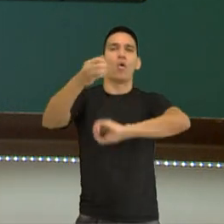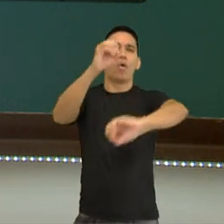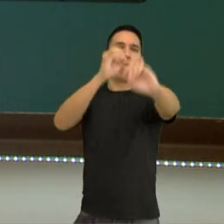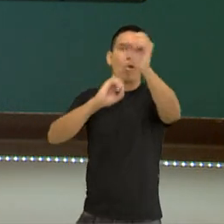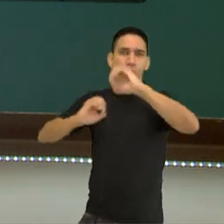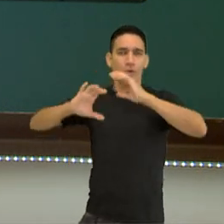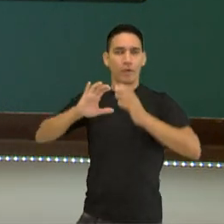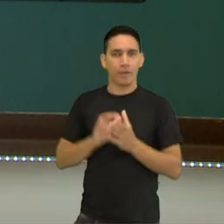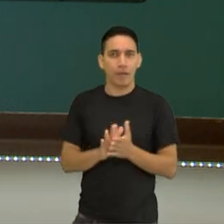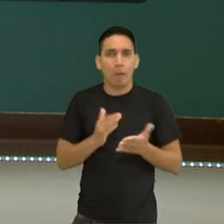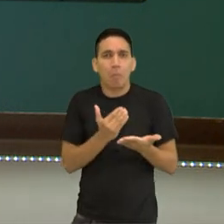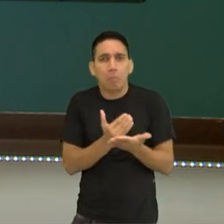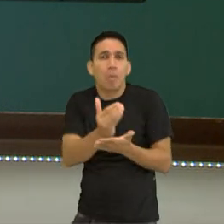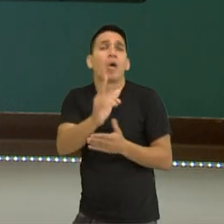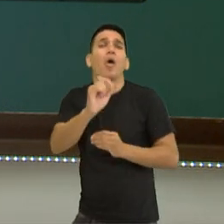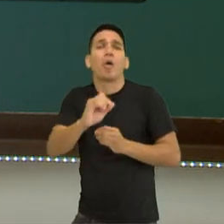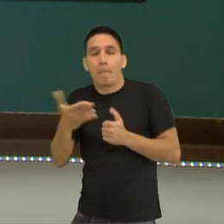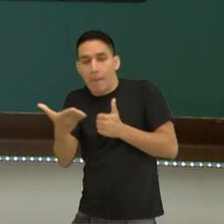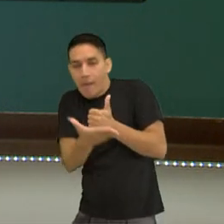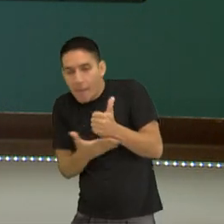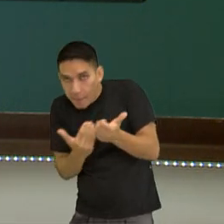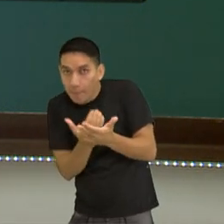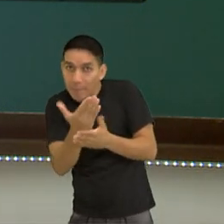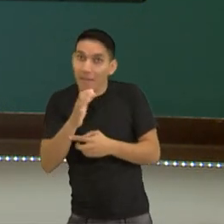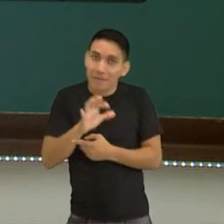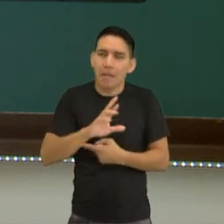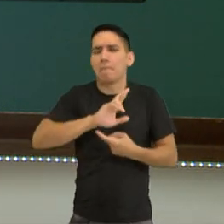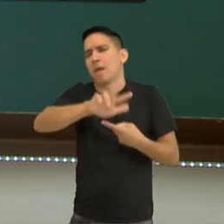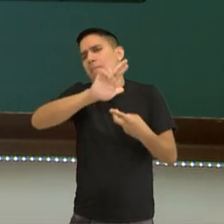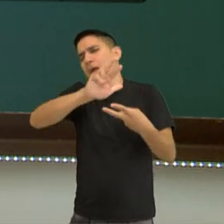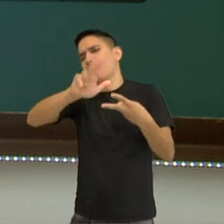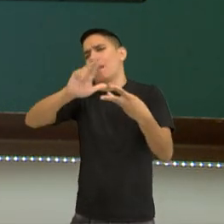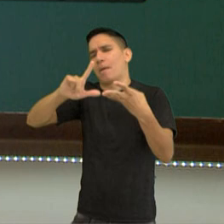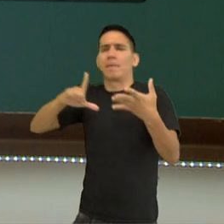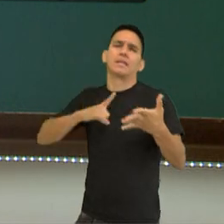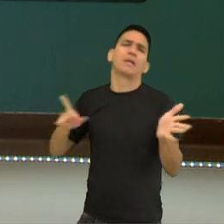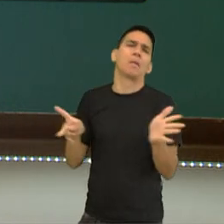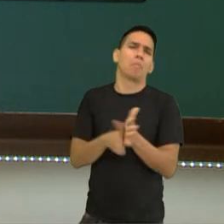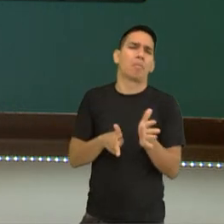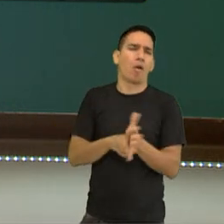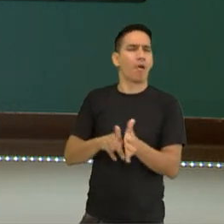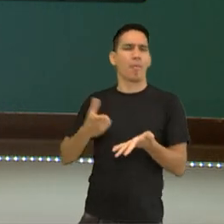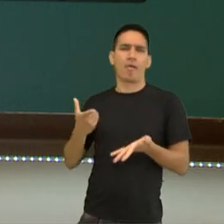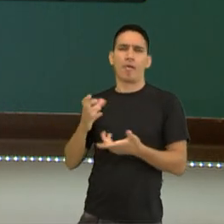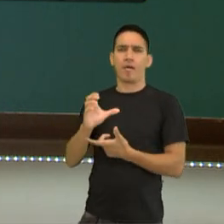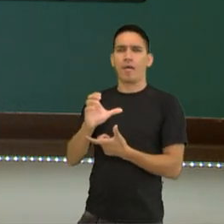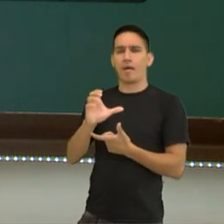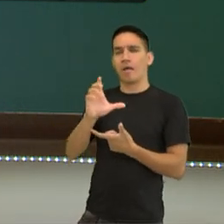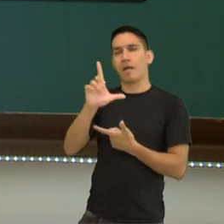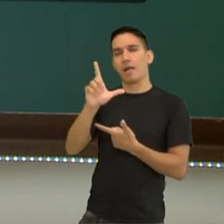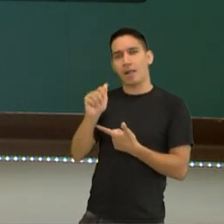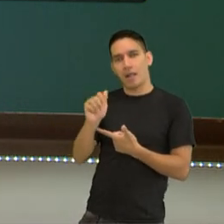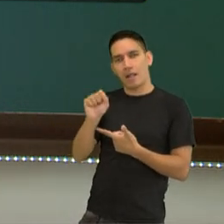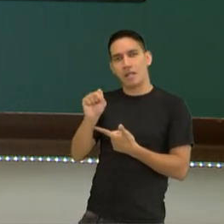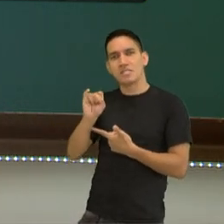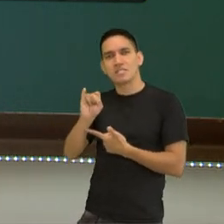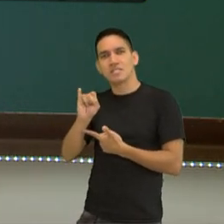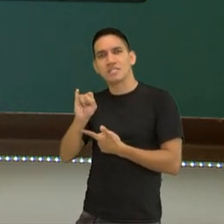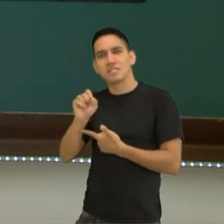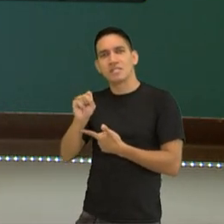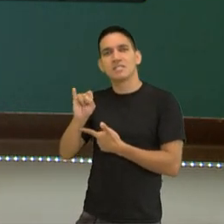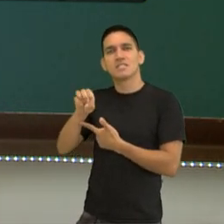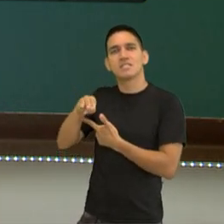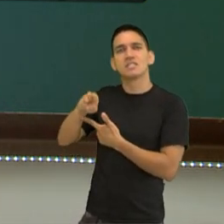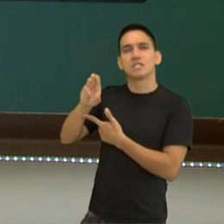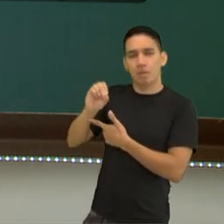A gente vai ter inúmeras óperas, quando a gente vai falar da música no classicismo, né? A música romântica,